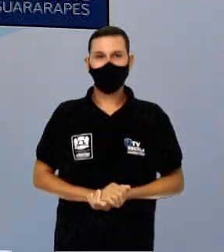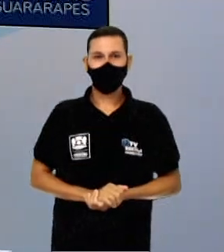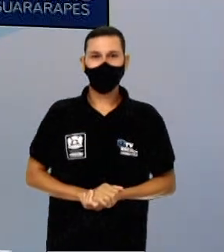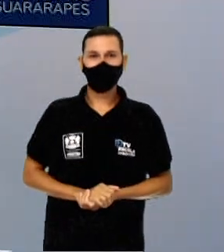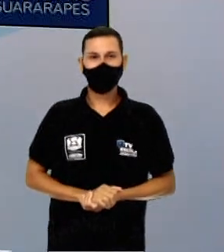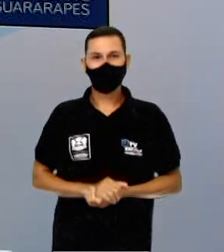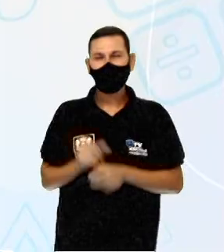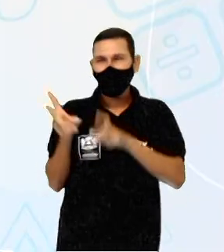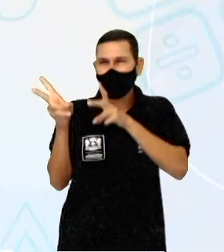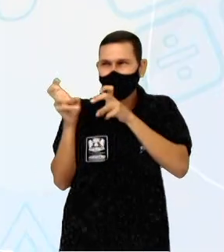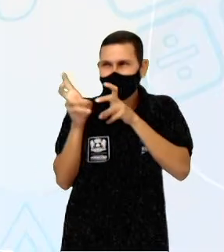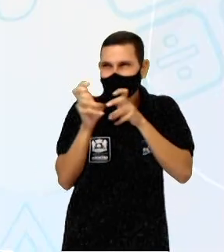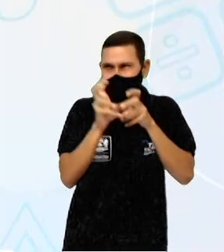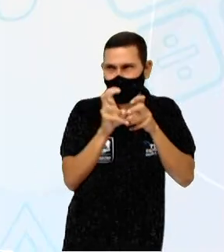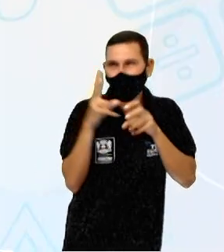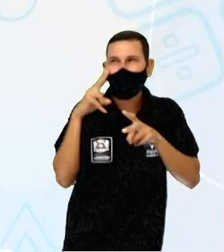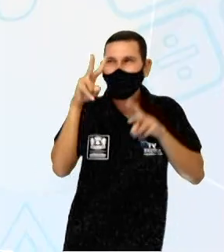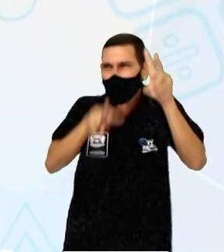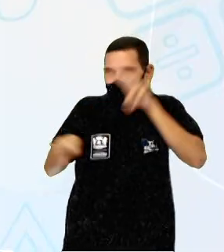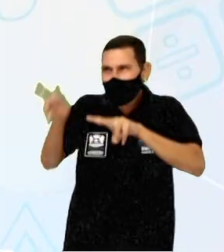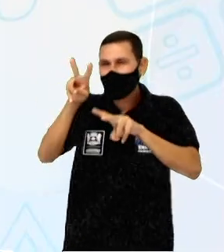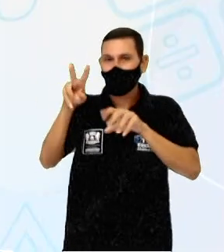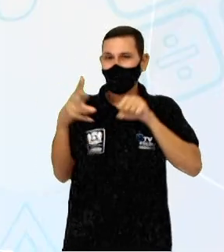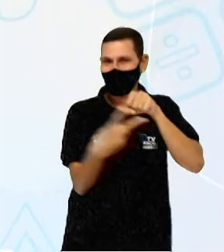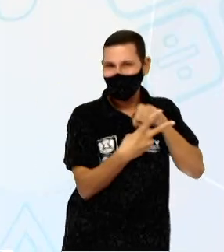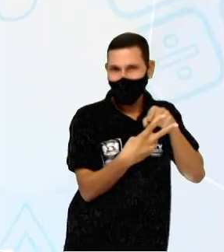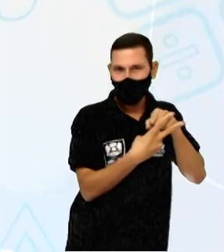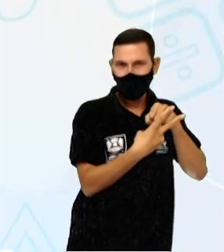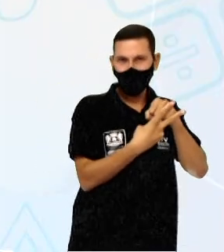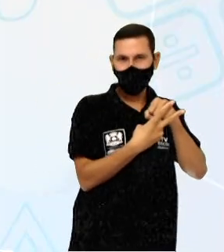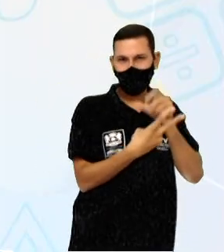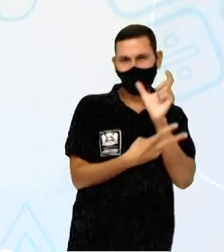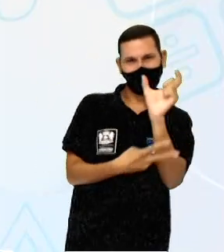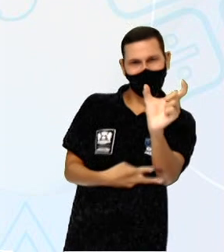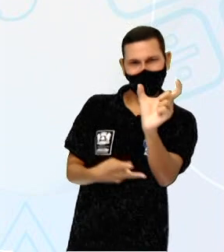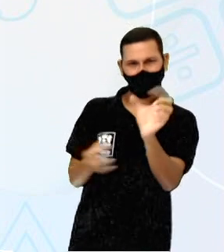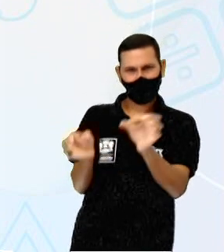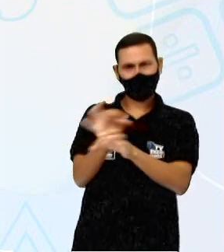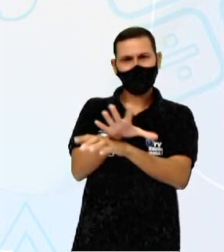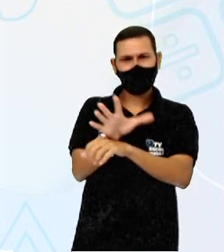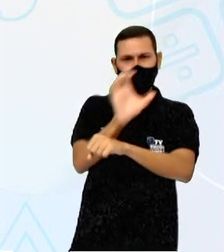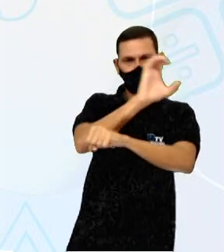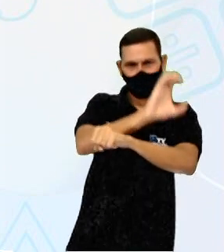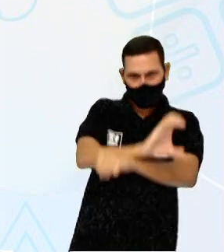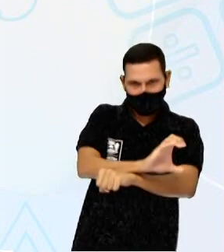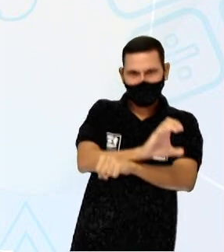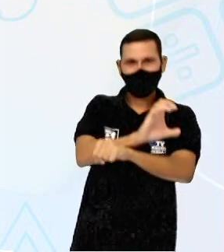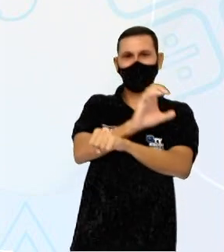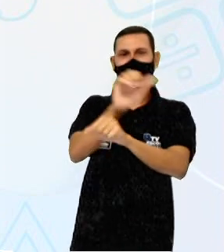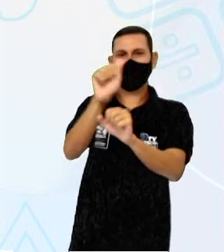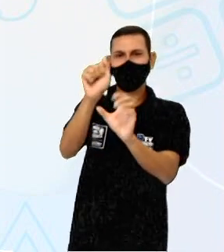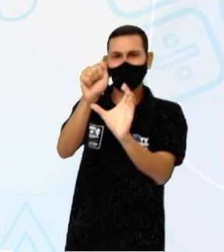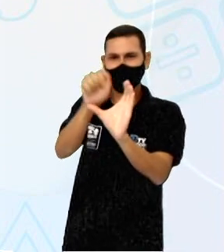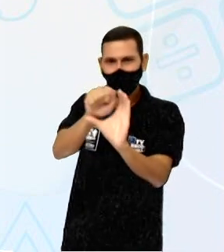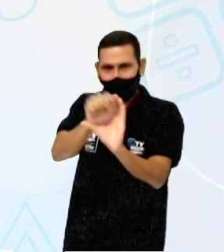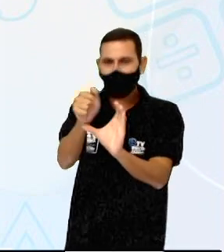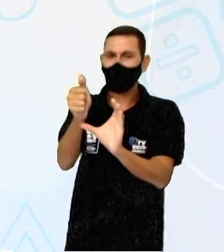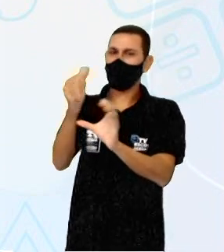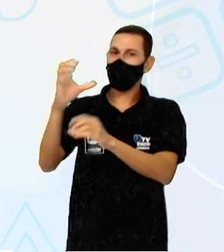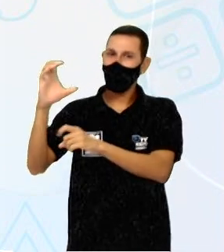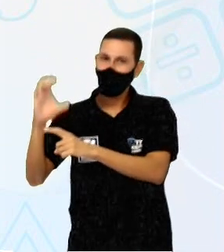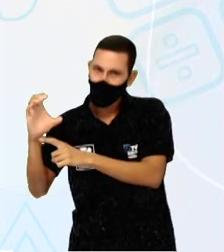Vejam só, segunda observação. Os verbos terminados em consoante e vogal consoante, que a gente chama de CVC,